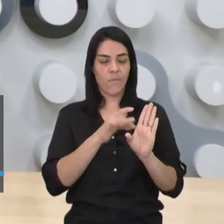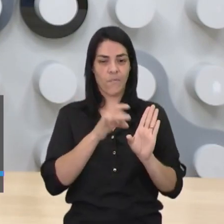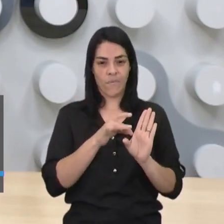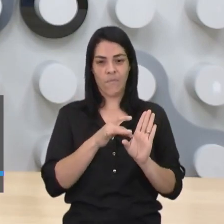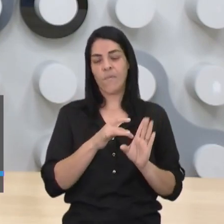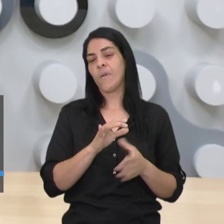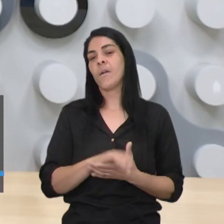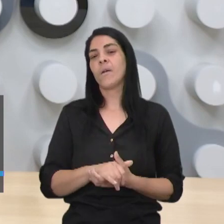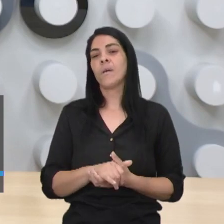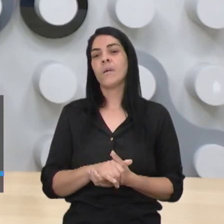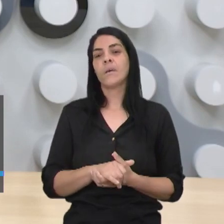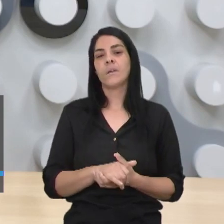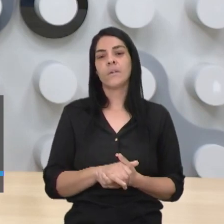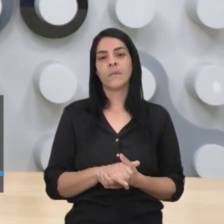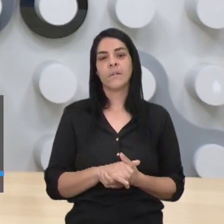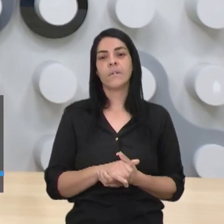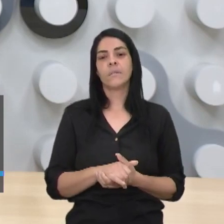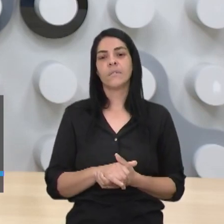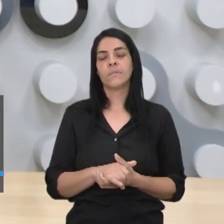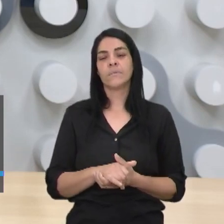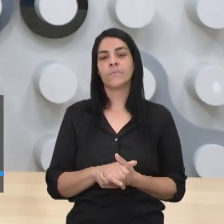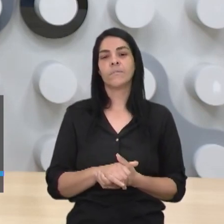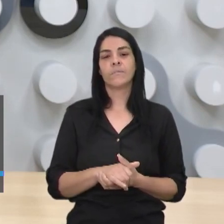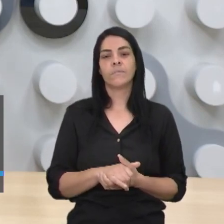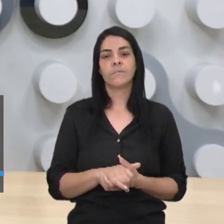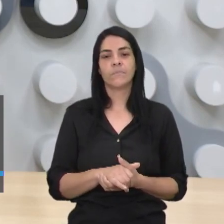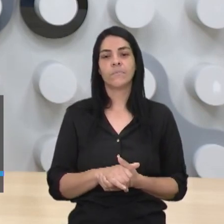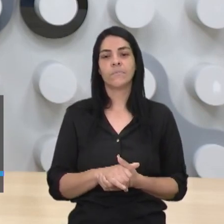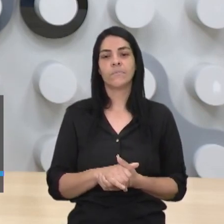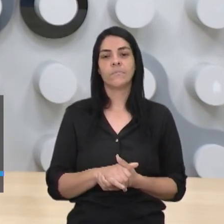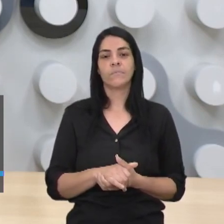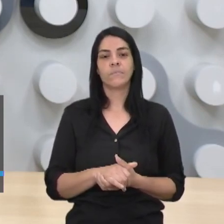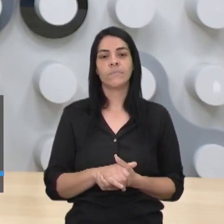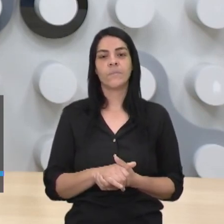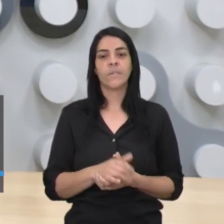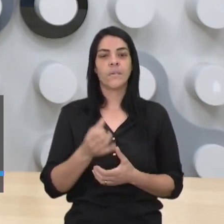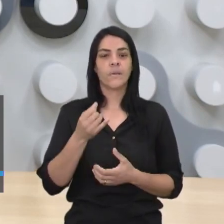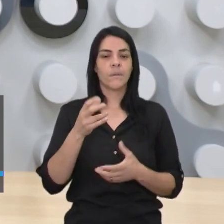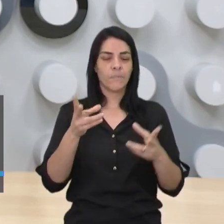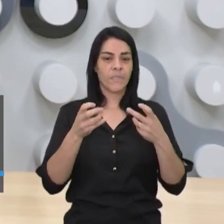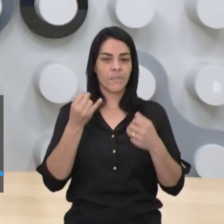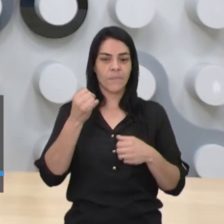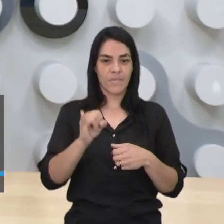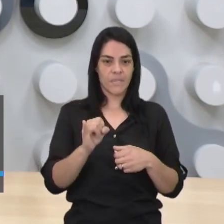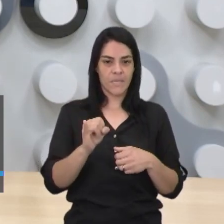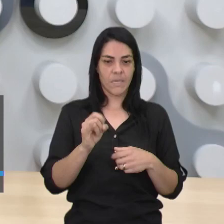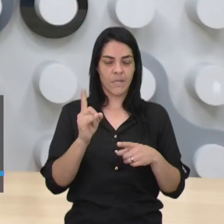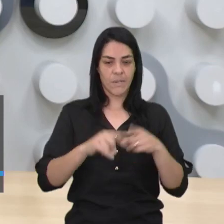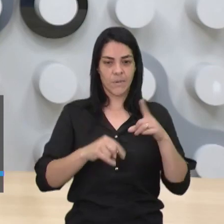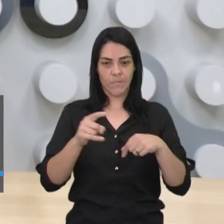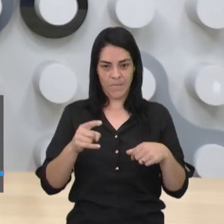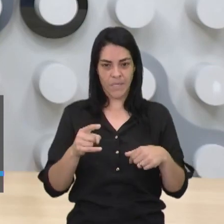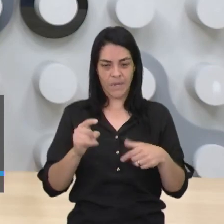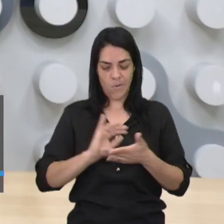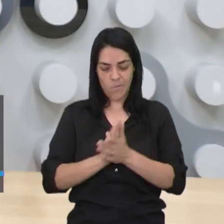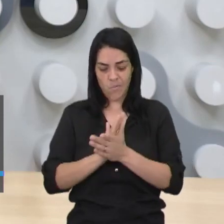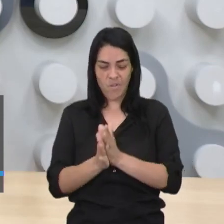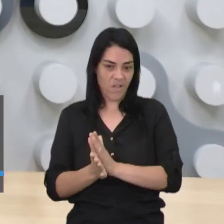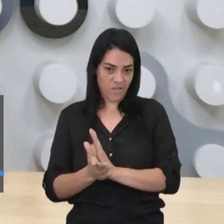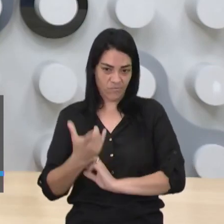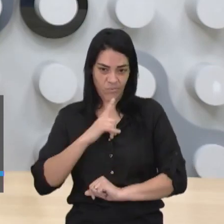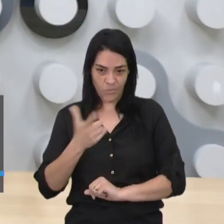o material. Enferrujar não, né, porque não pode ser com ferro. Mas ver se o material não está sofrendo desgaste,